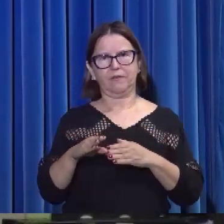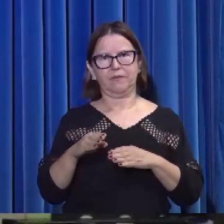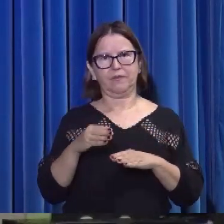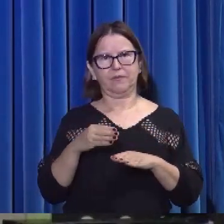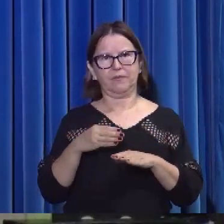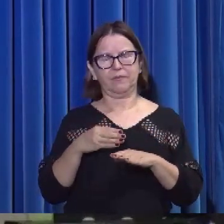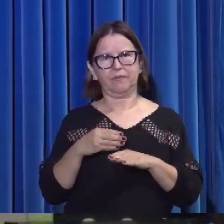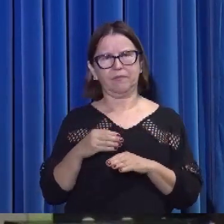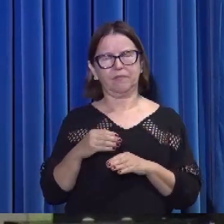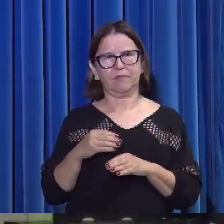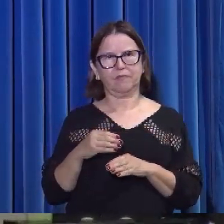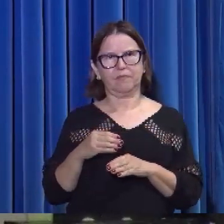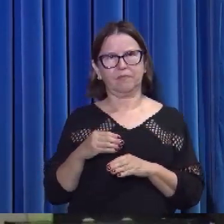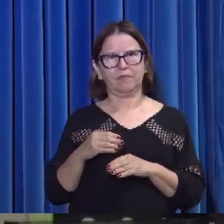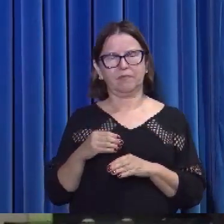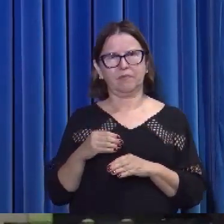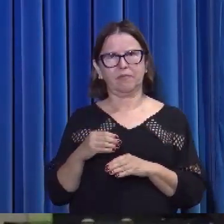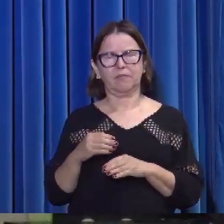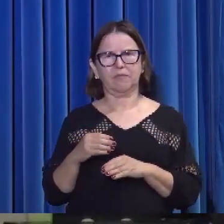tanto em hospital como em casa.